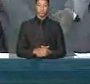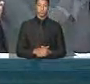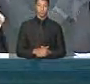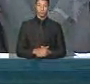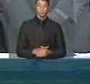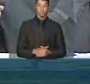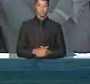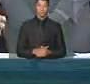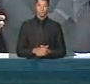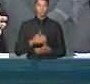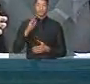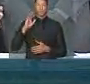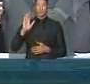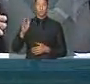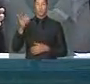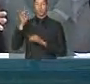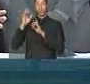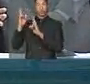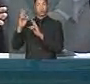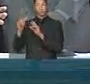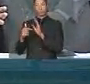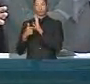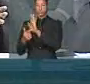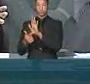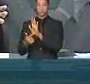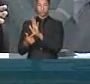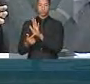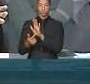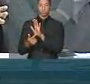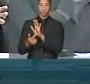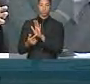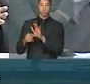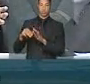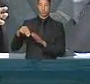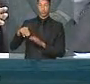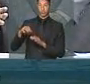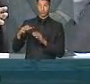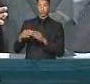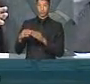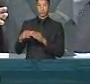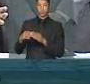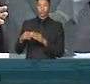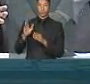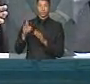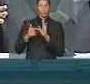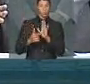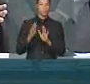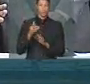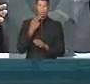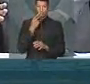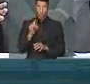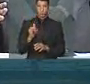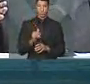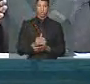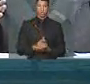quando os líderes não indicam os membros das comissões já indicaram já indicaram